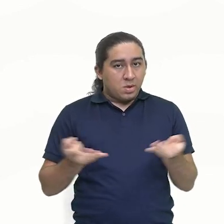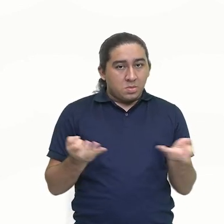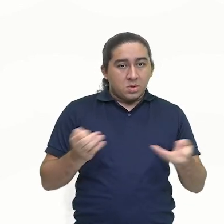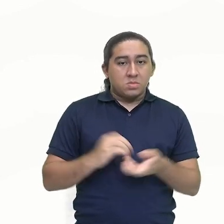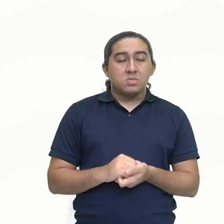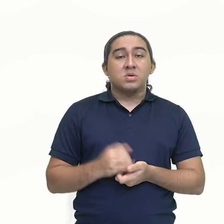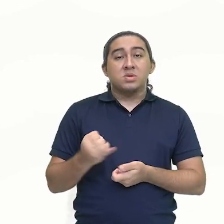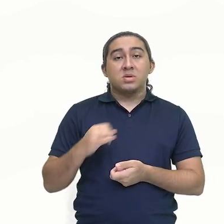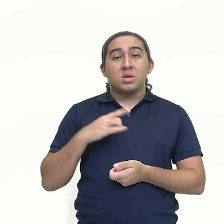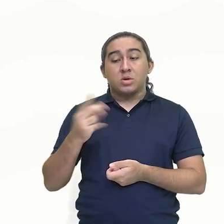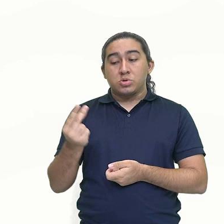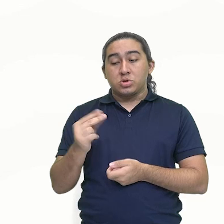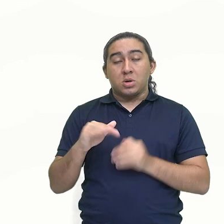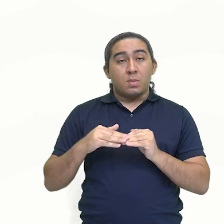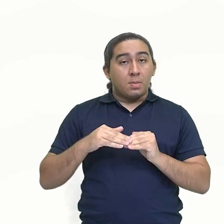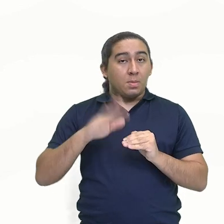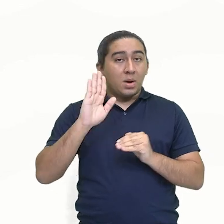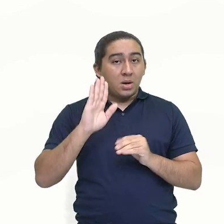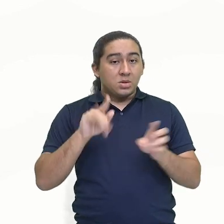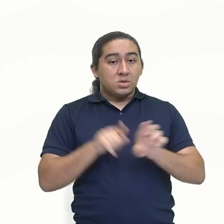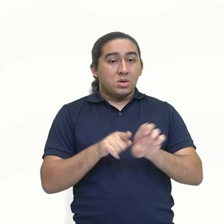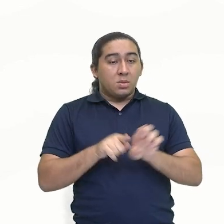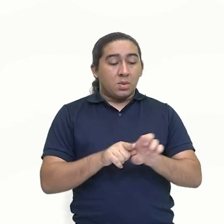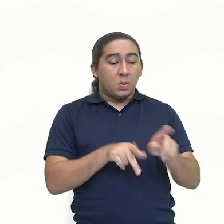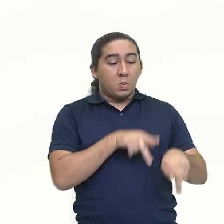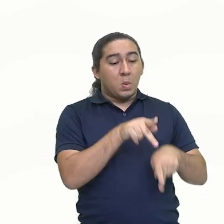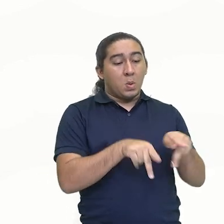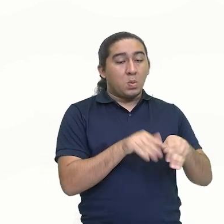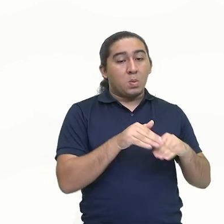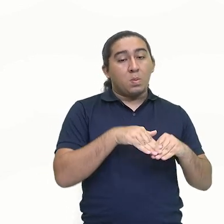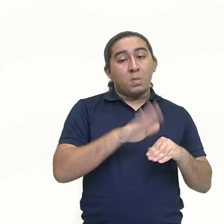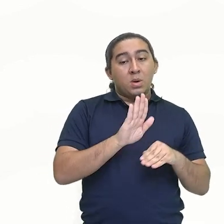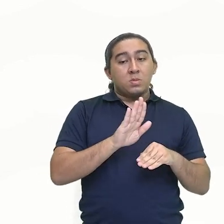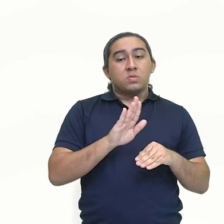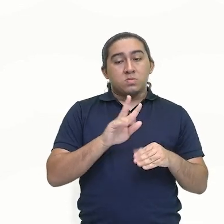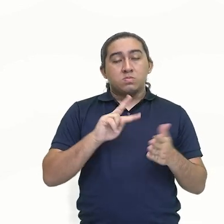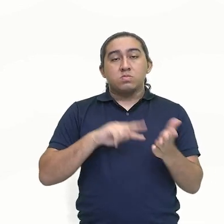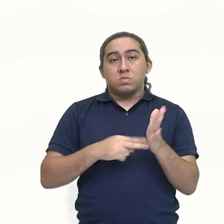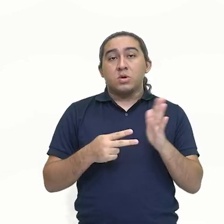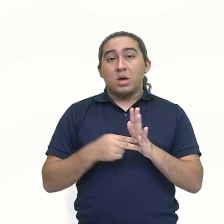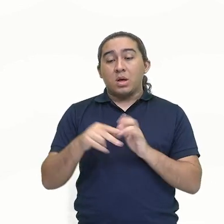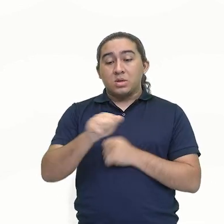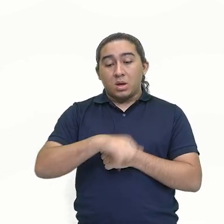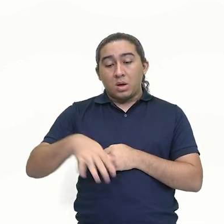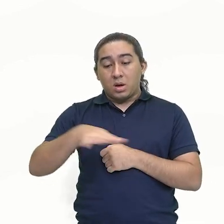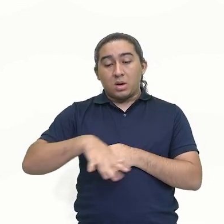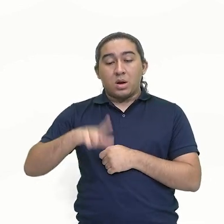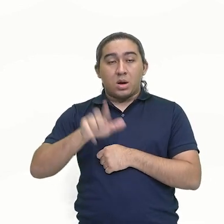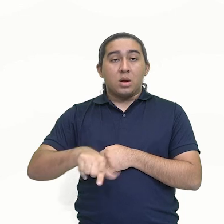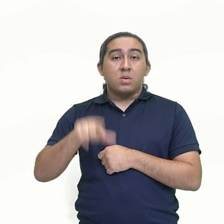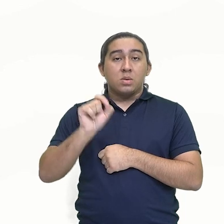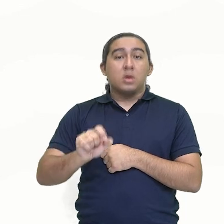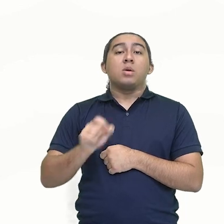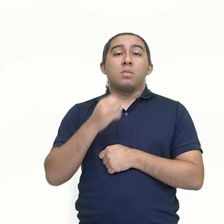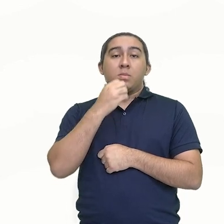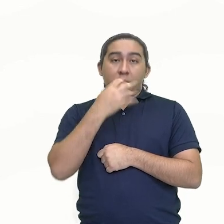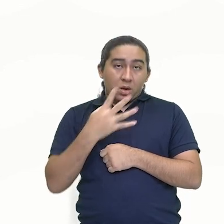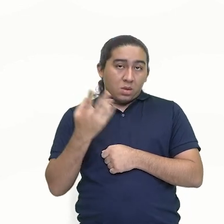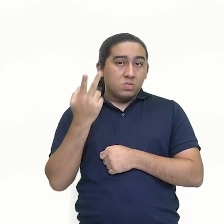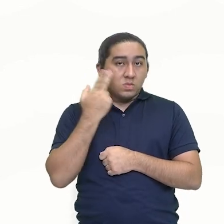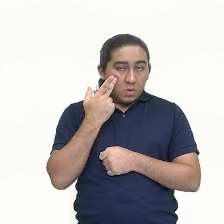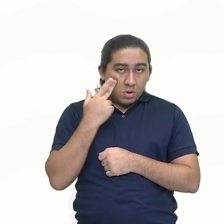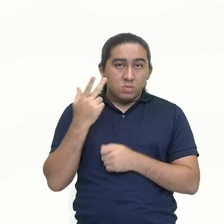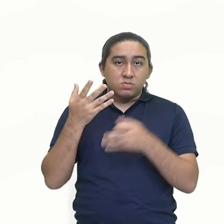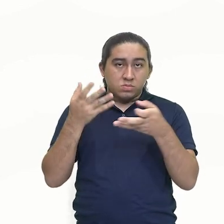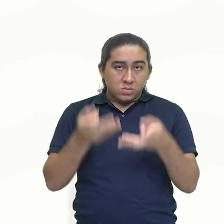maior a renda desse país e quanto maior a população desse país, esse território vai ser bem tranquilo,